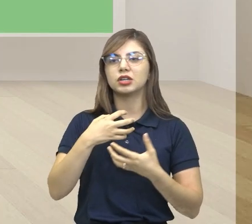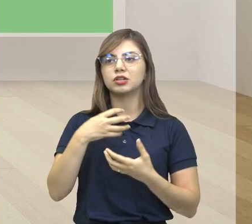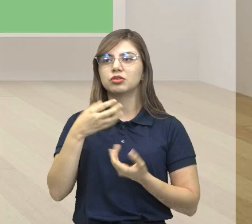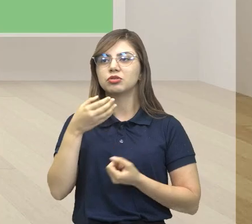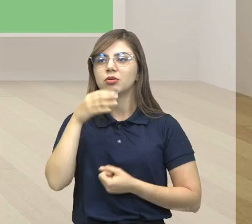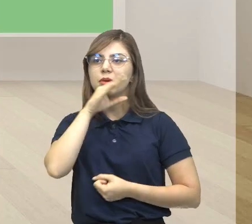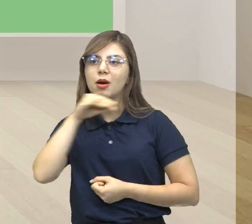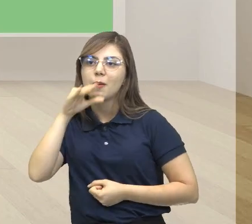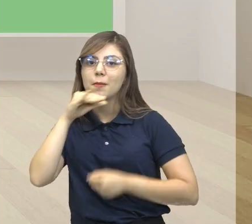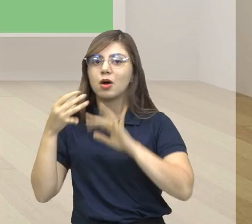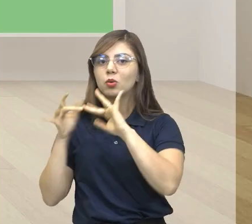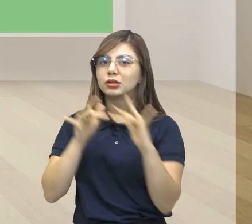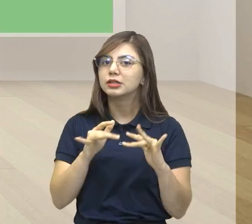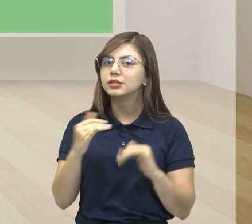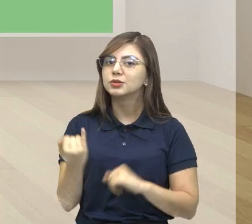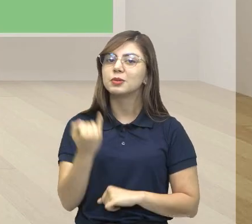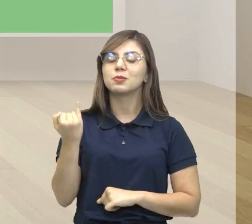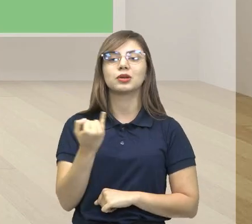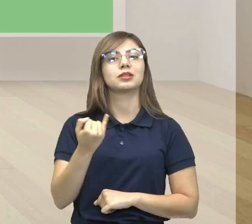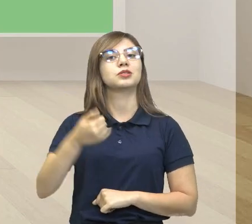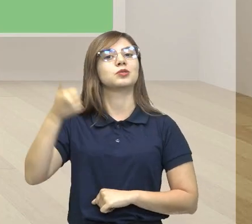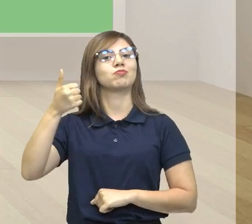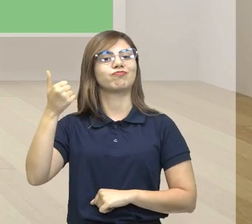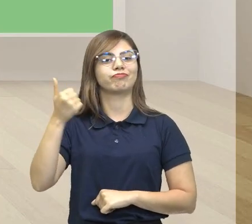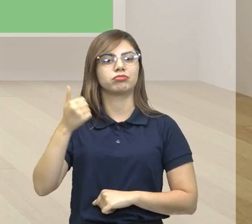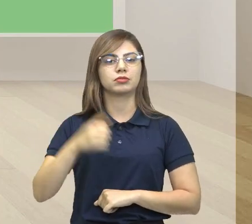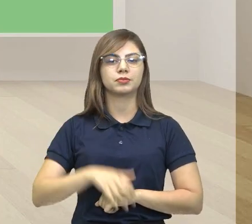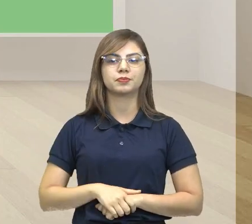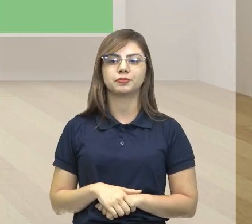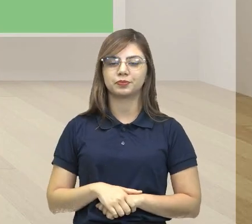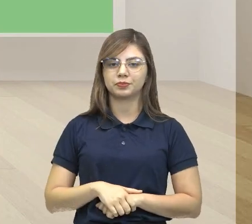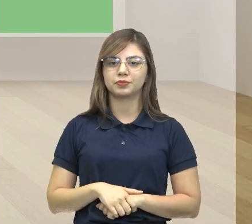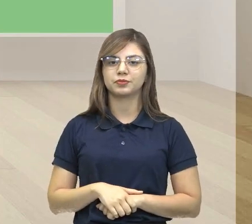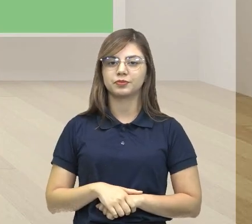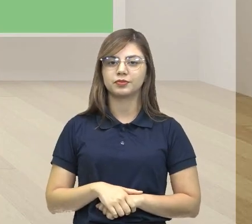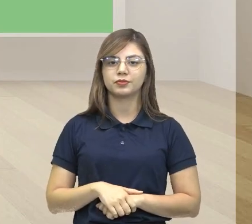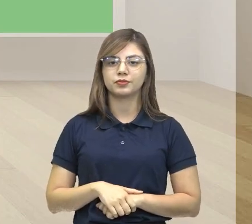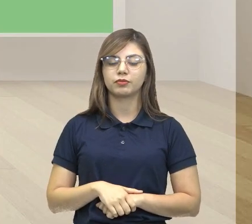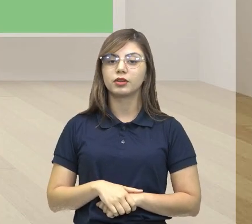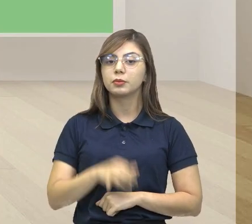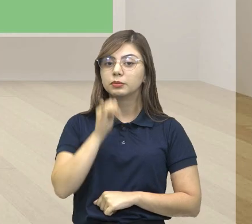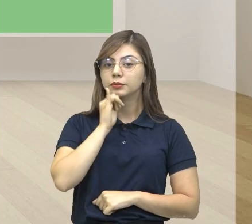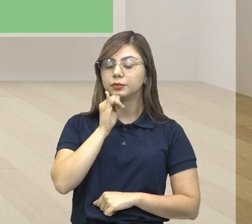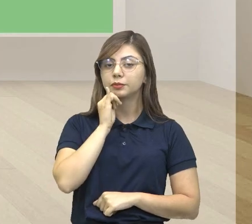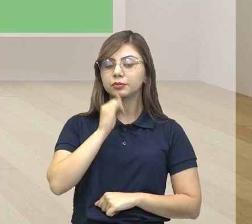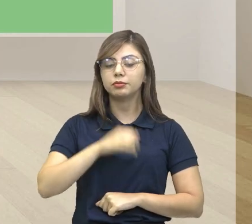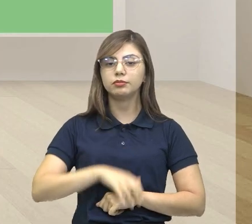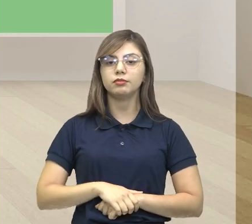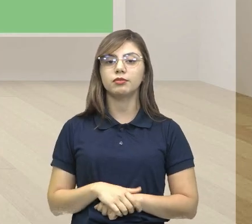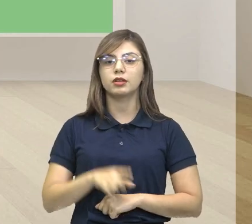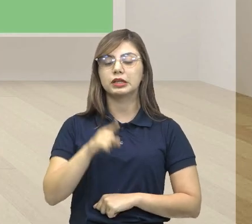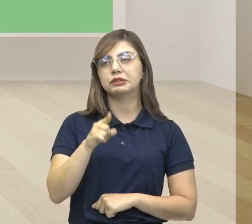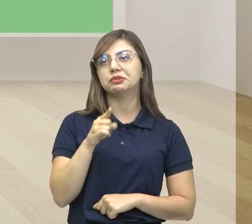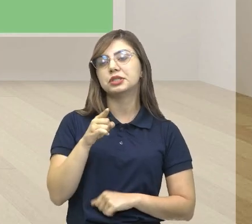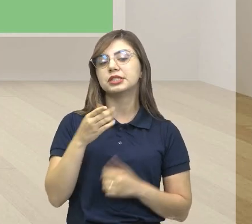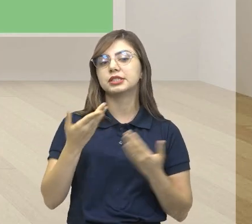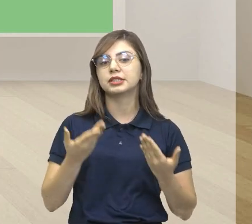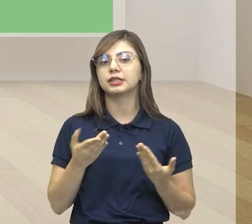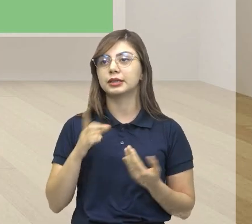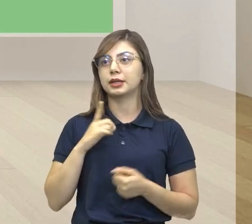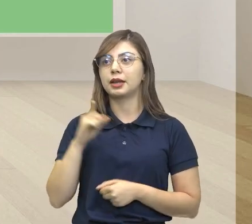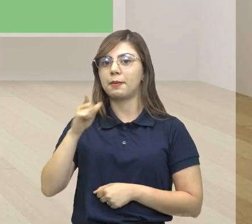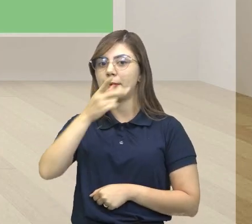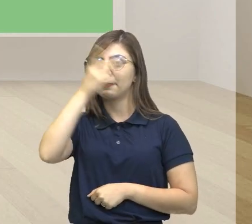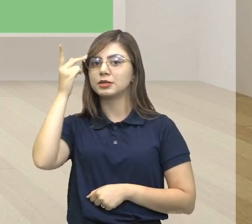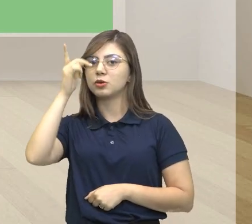importante. Um exemplo clássico, né? A gente até cita isso nessa primeira parte aqui. Quando você fala, por exemplo, com um alemão,